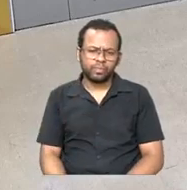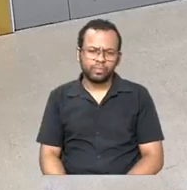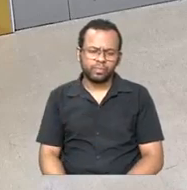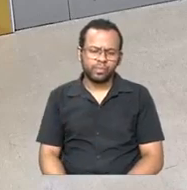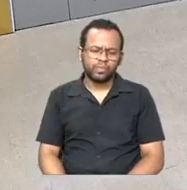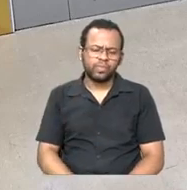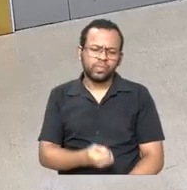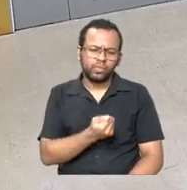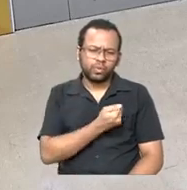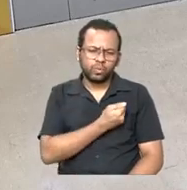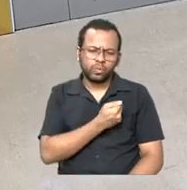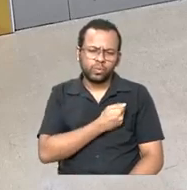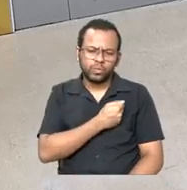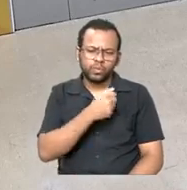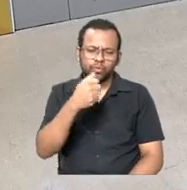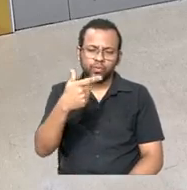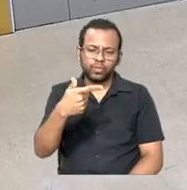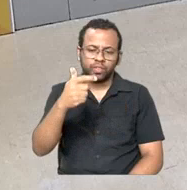25